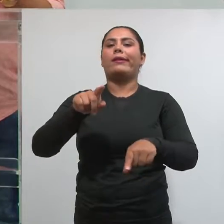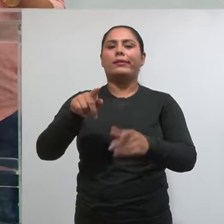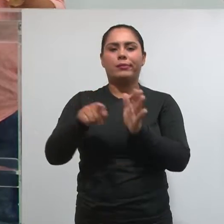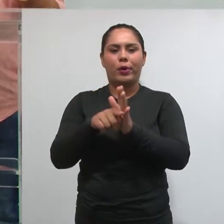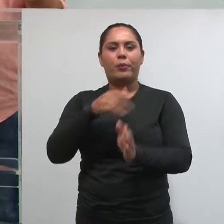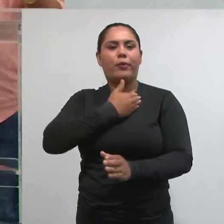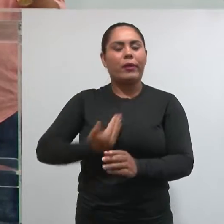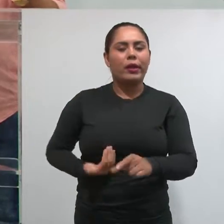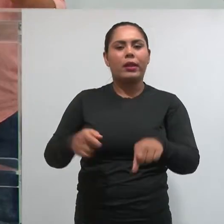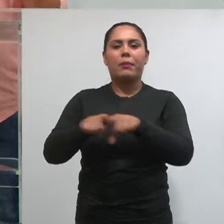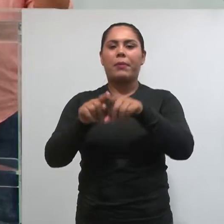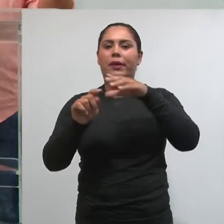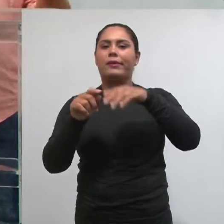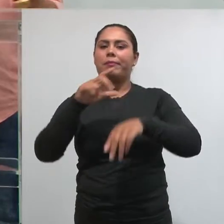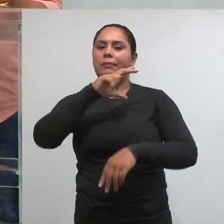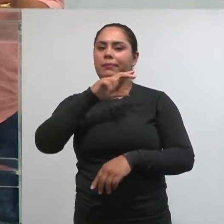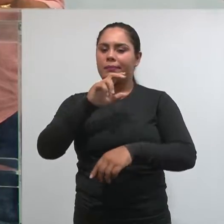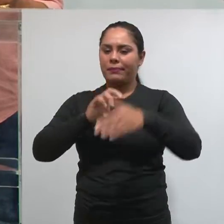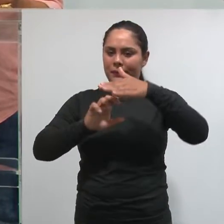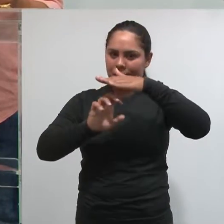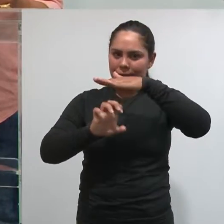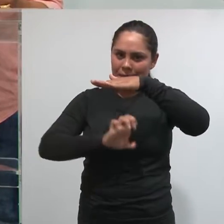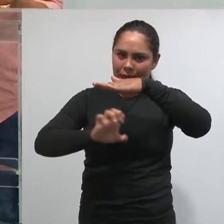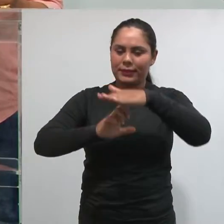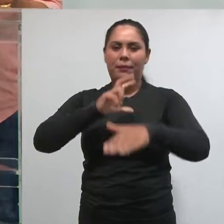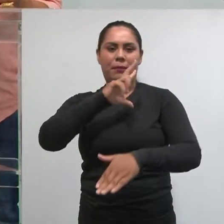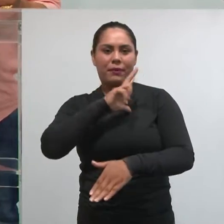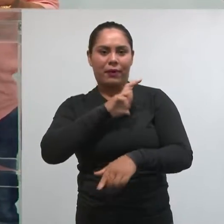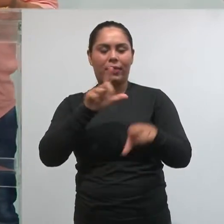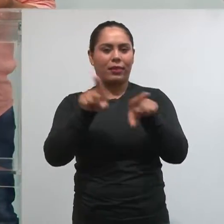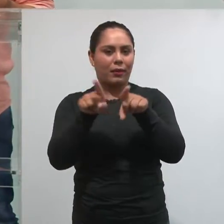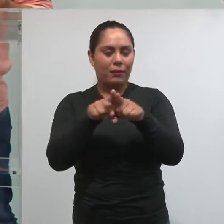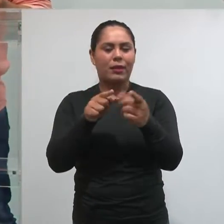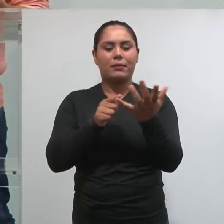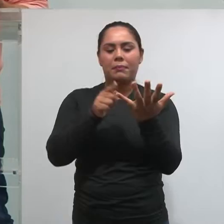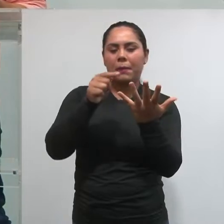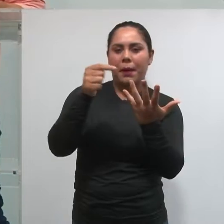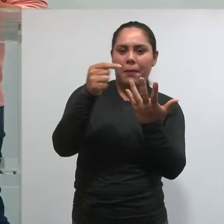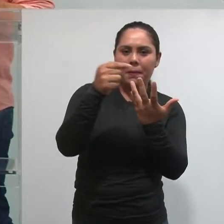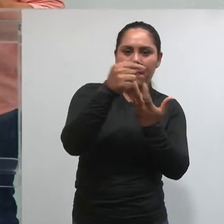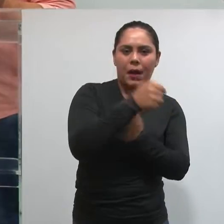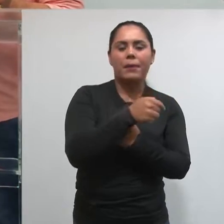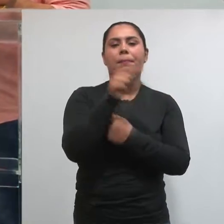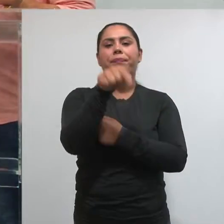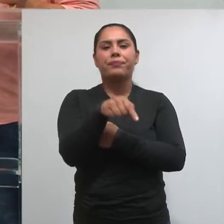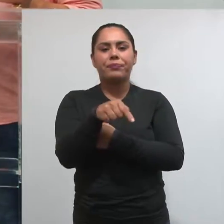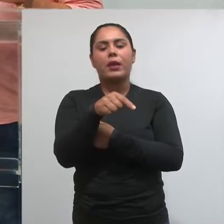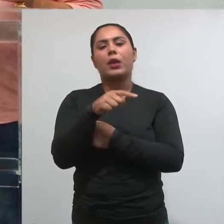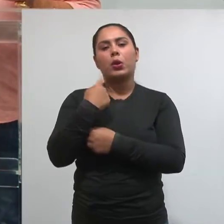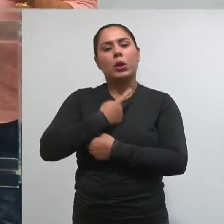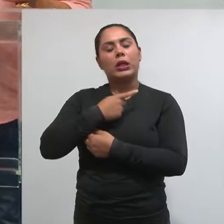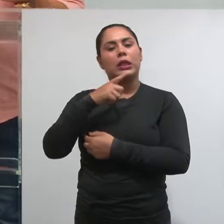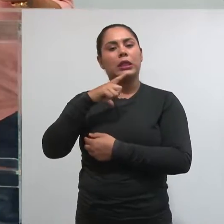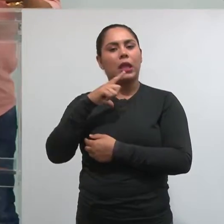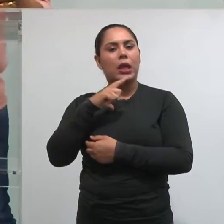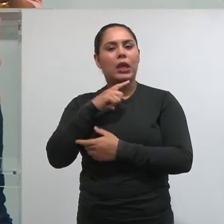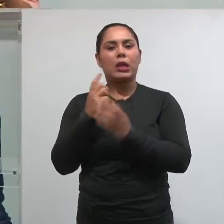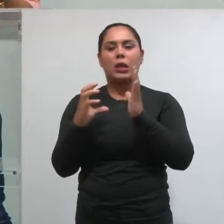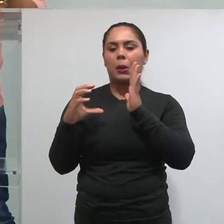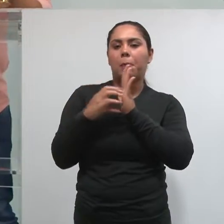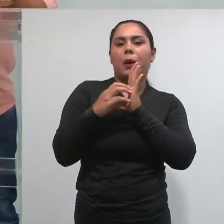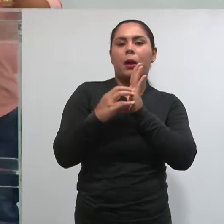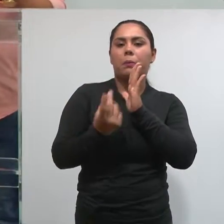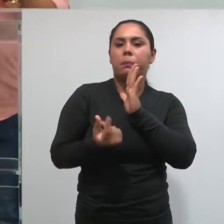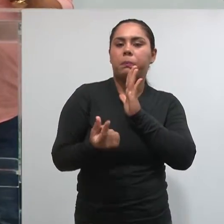própria sociedade civil organizada, as comunidades envolvidas naquele problema, né, naquele processo. Então, a gente tem, na parte de implementação de